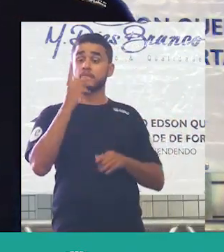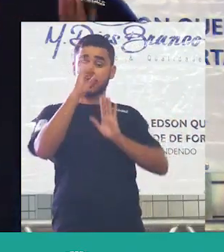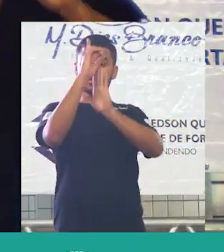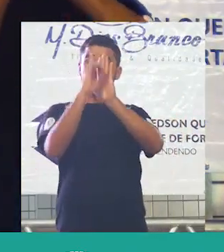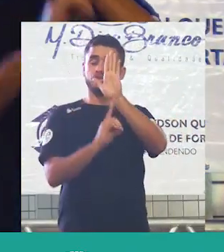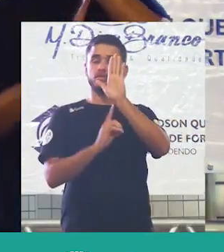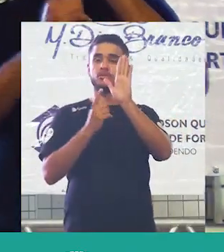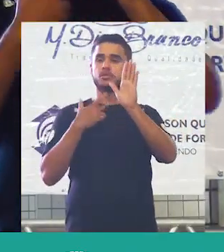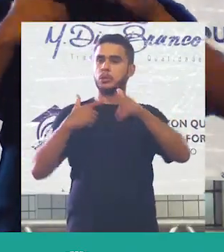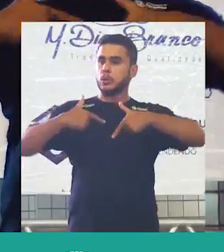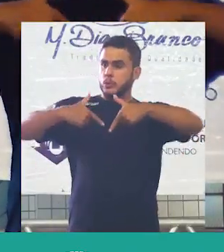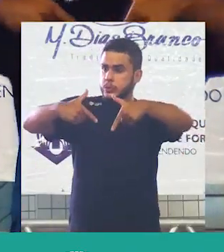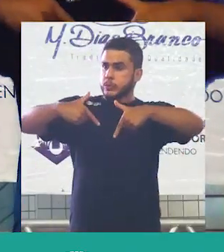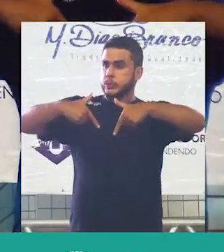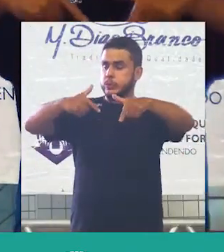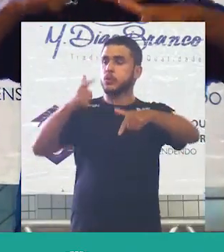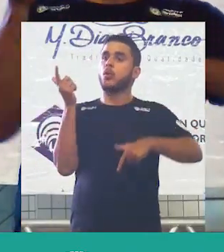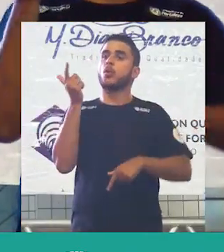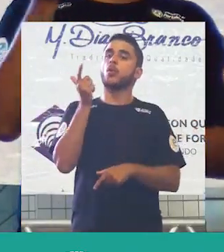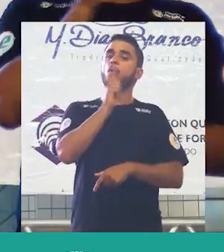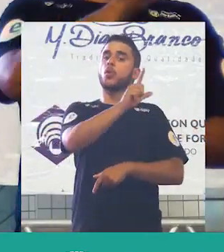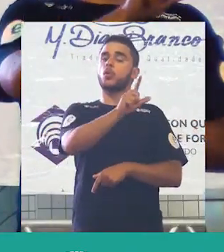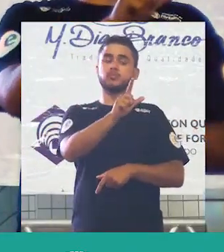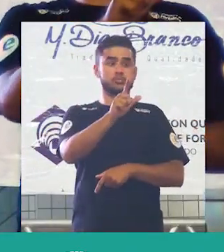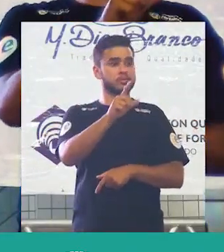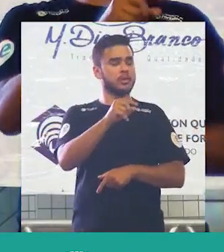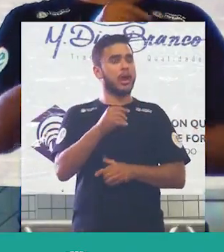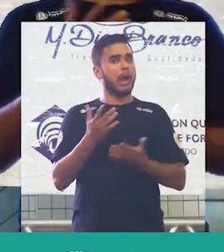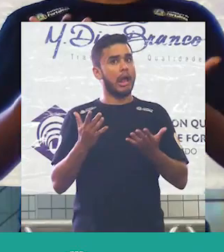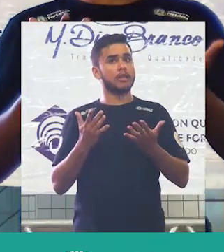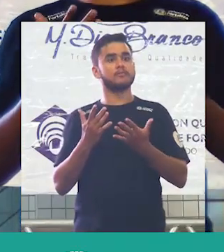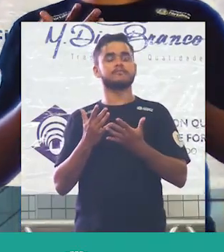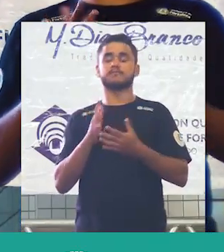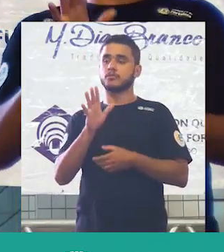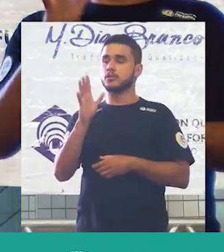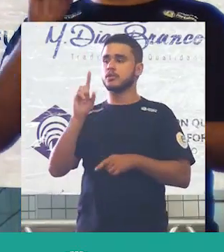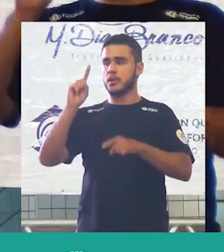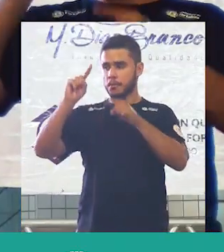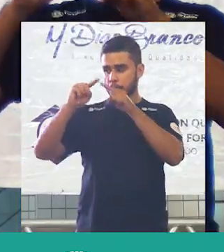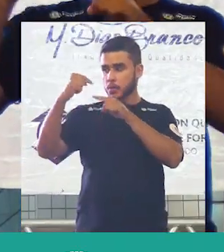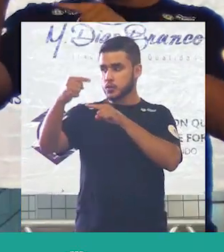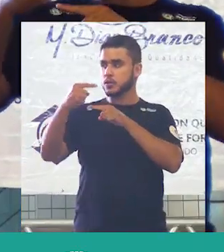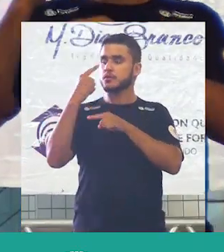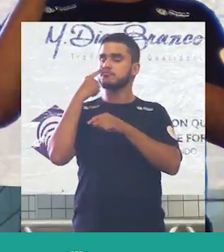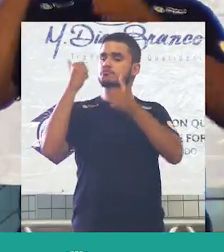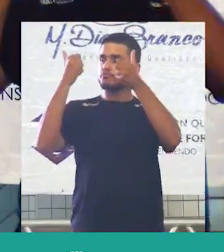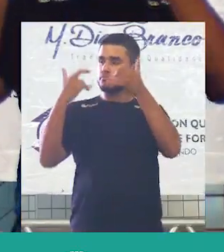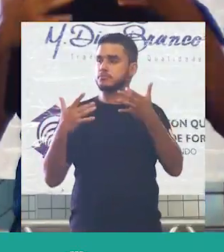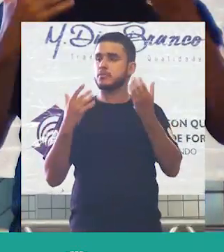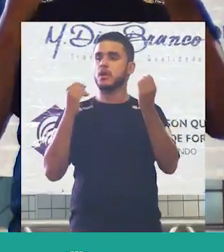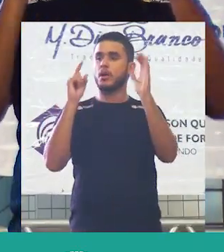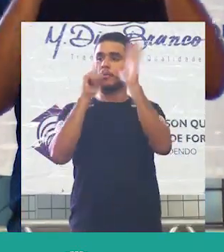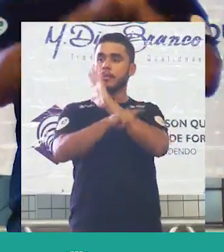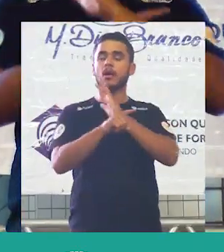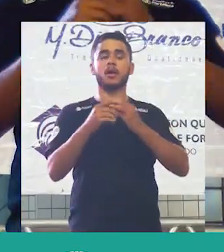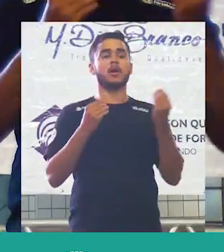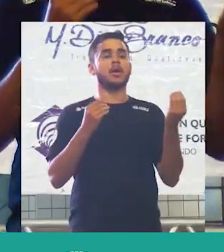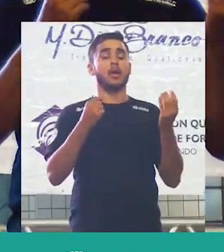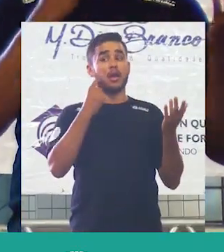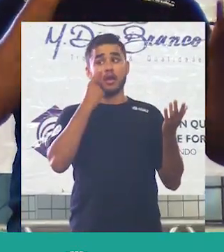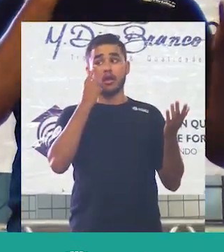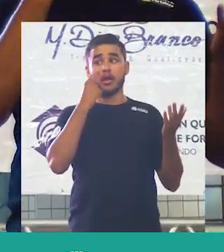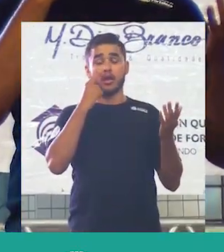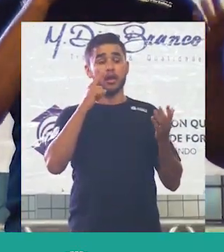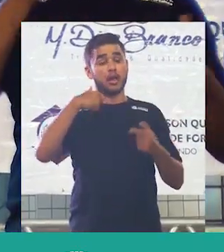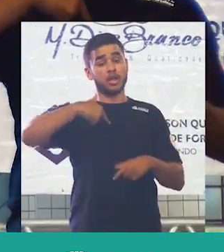uma conquista. Vou já falar isso então na nossa próxima questão, que é o próximo assunto, que é a ação